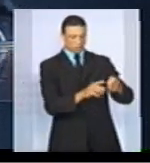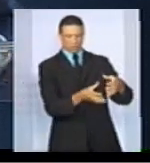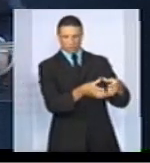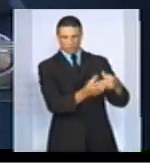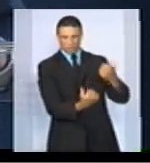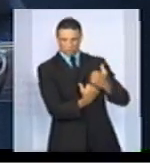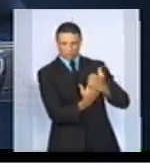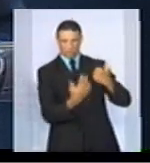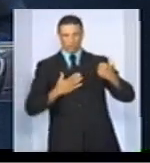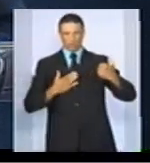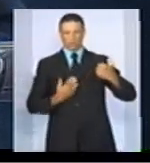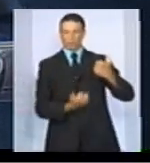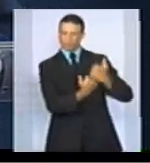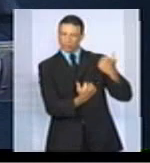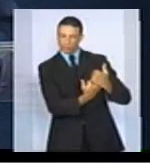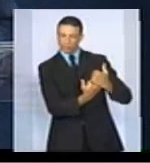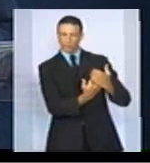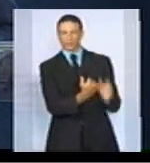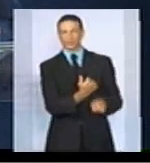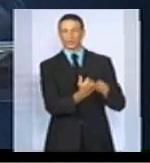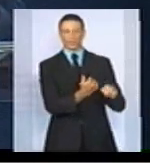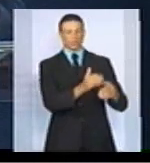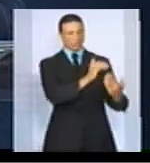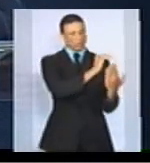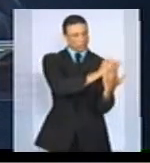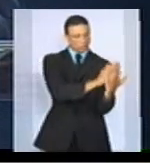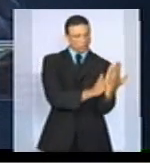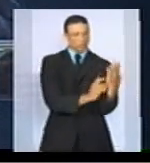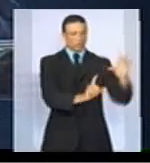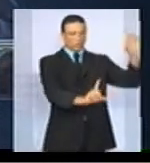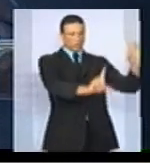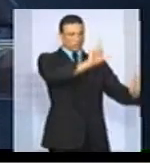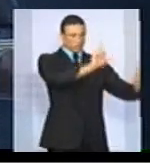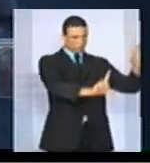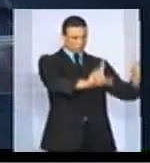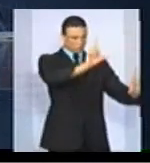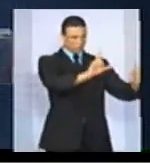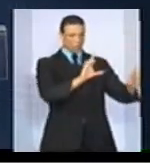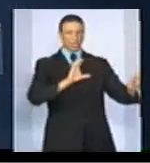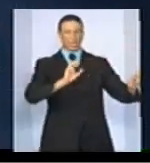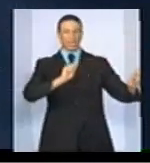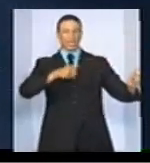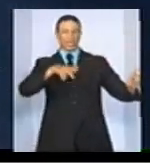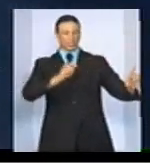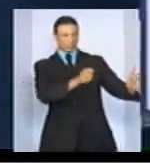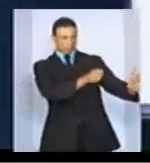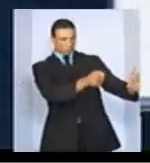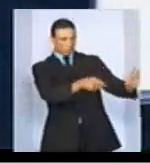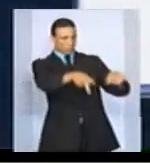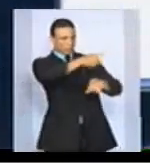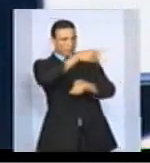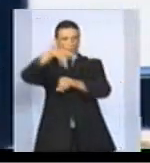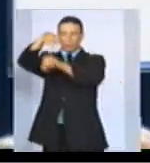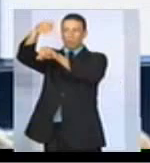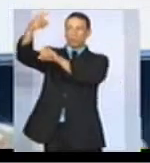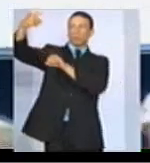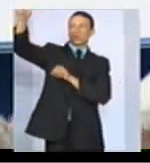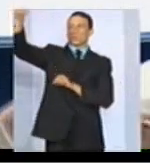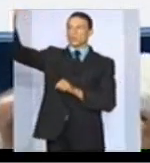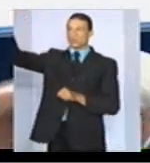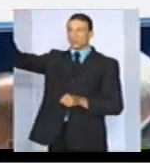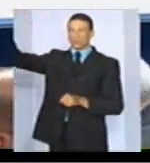data ela representa as programadoras de canais internacionais que são os canais ofertados